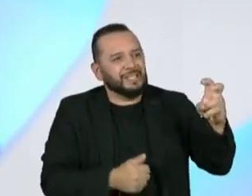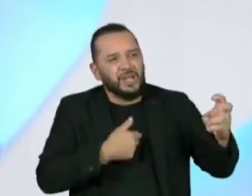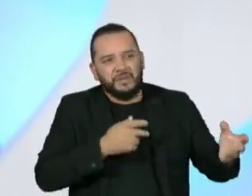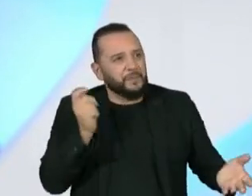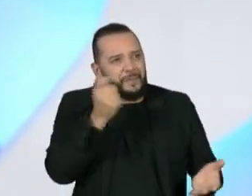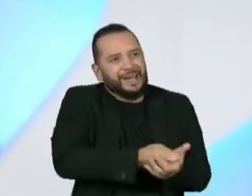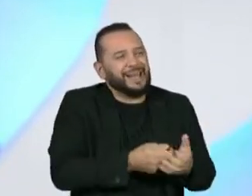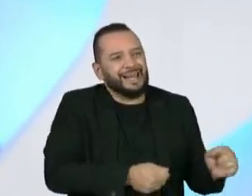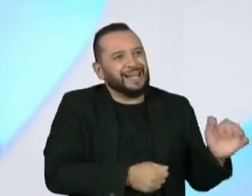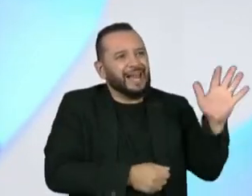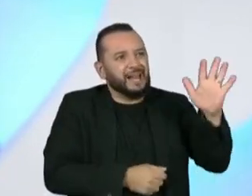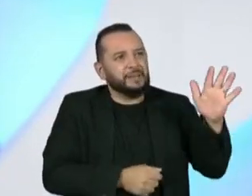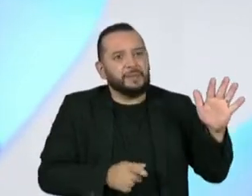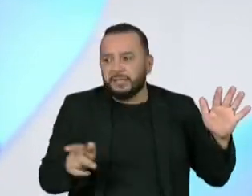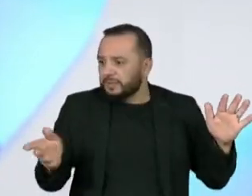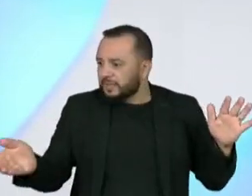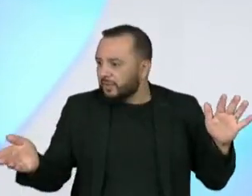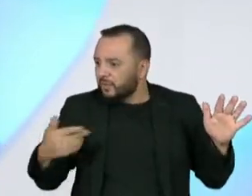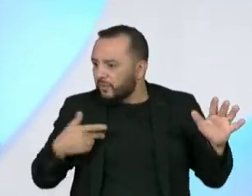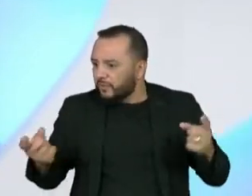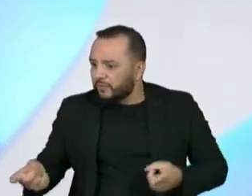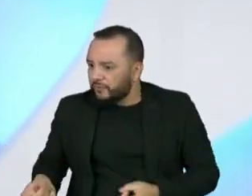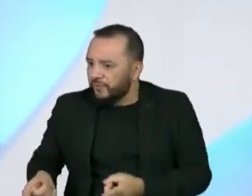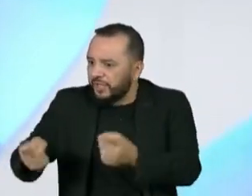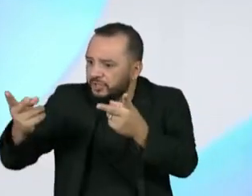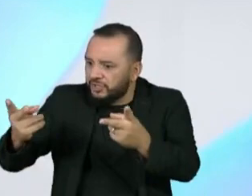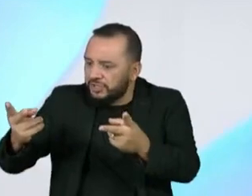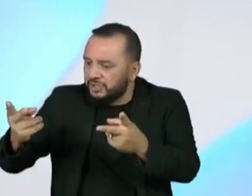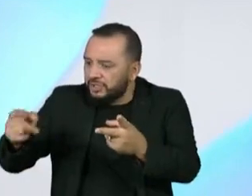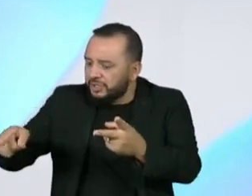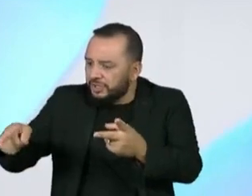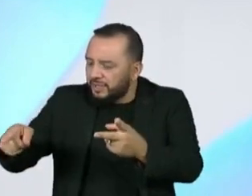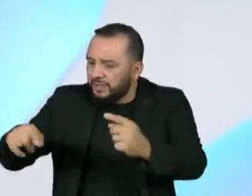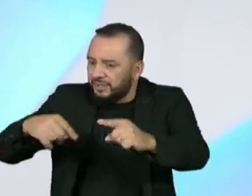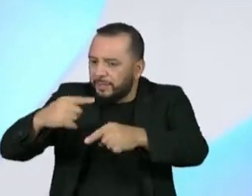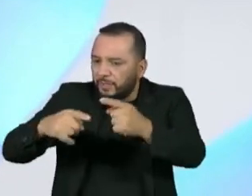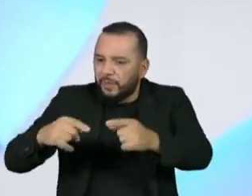que vendi a cria. Não entendo. Porque eu não entendo.